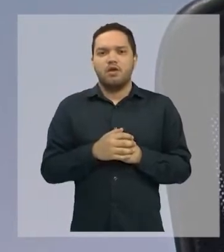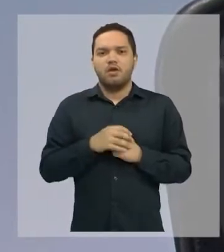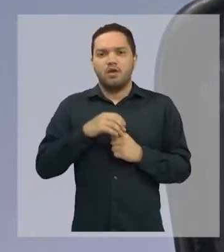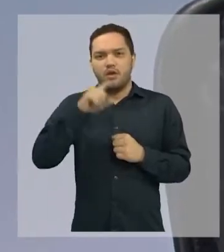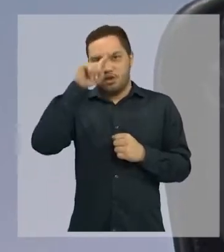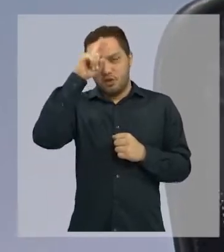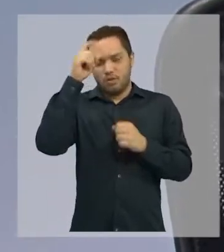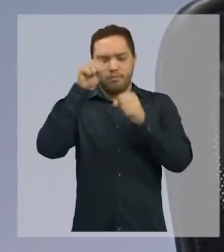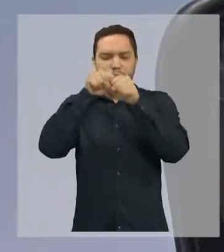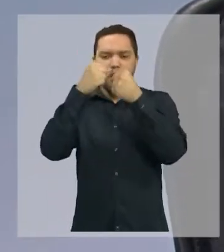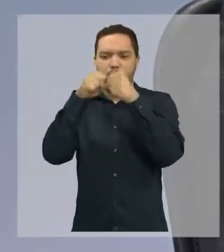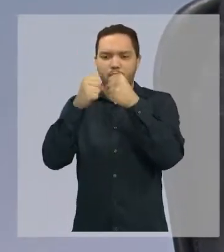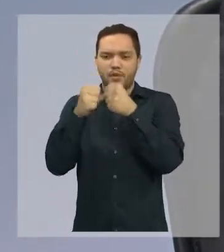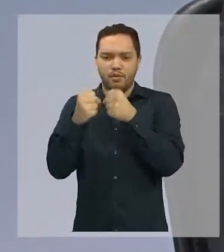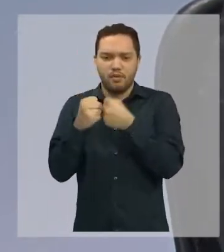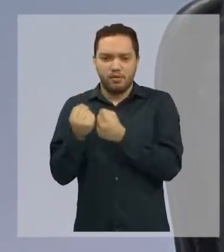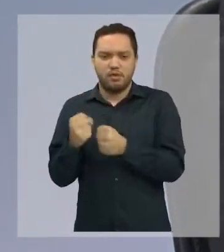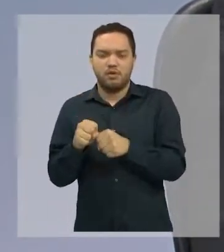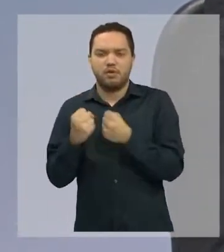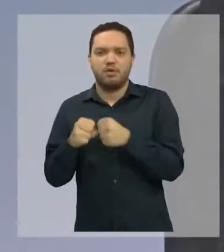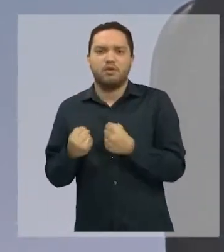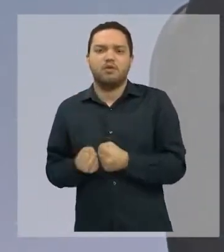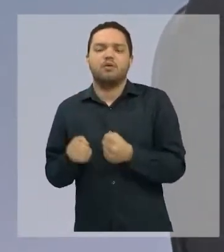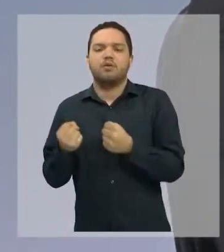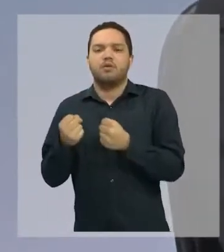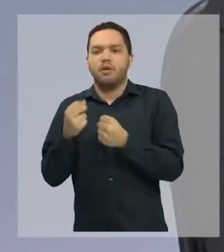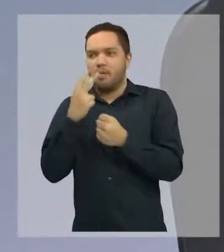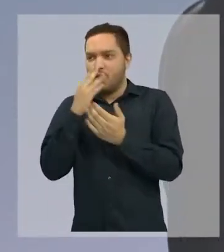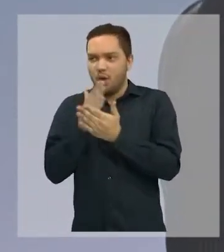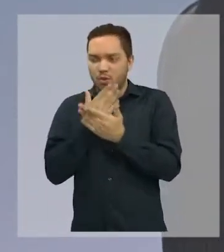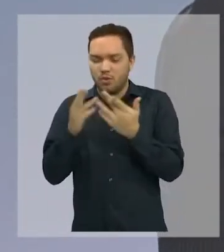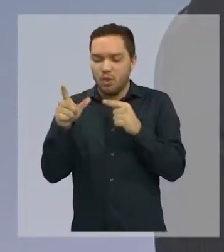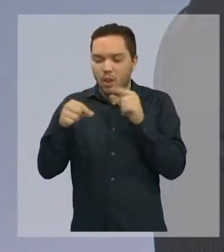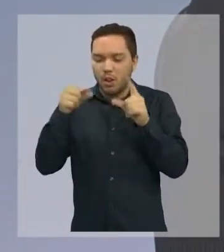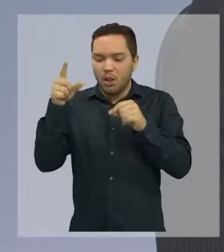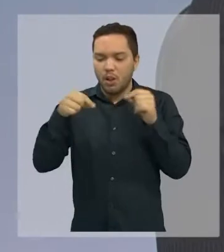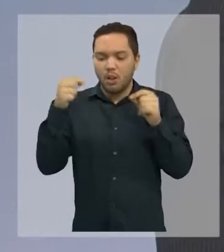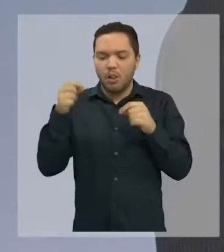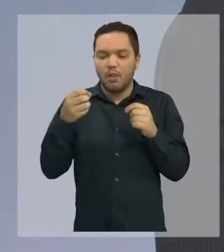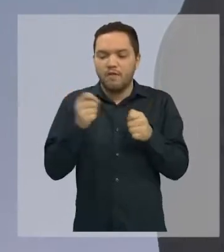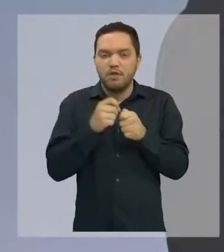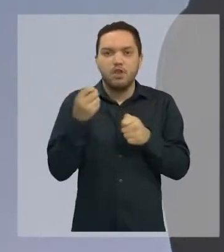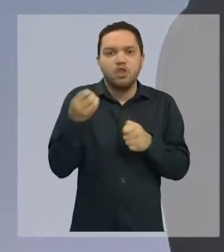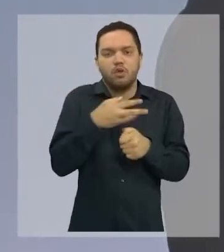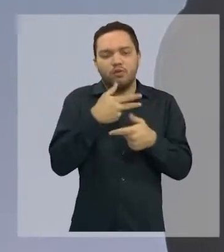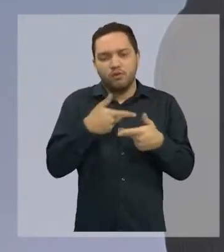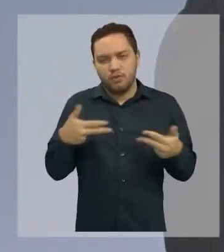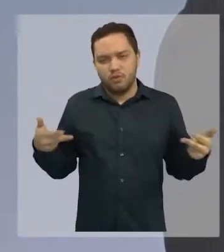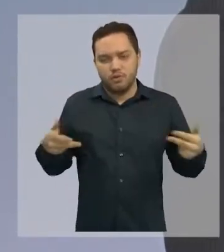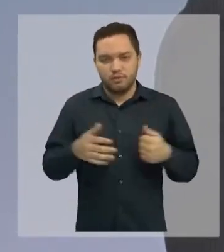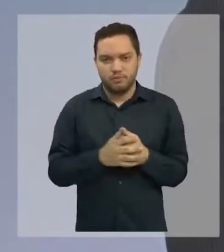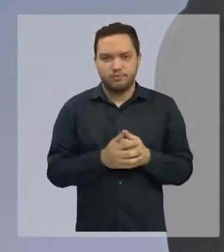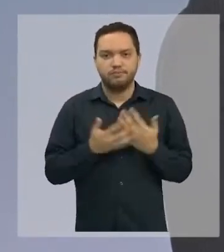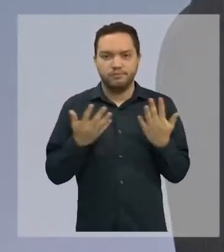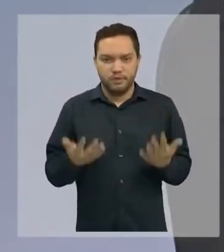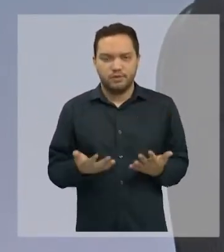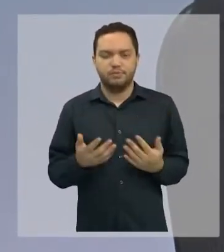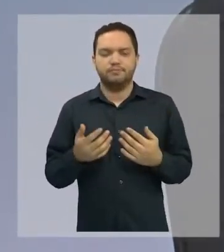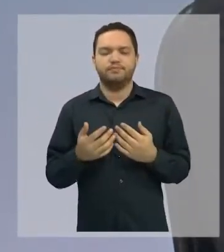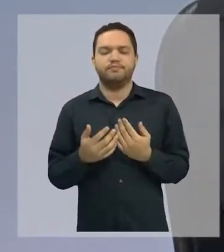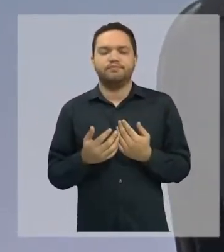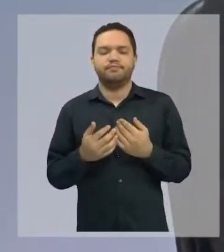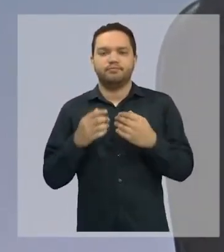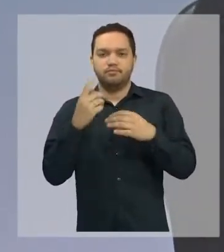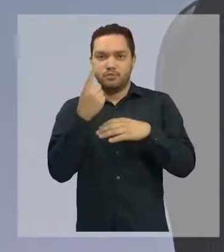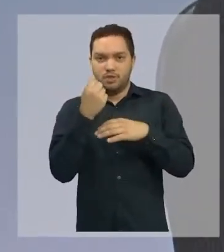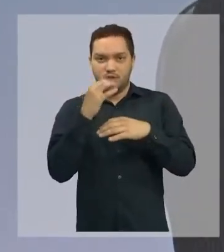usa para fazer o outro castelo os escombros daquilo que perdeu. Então, a Lava Jato,